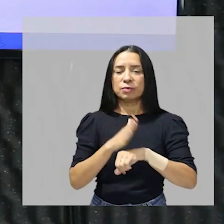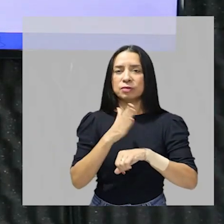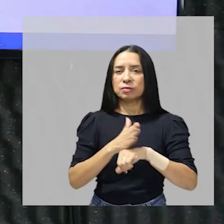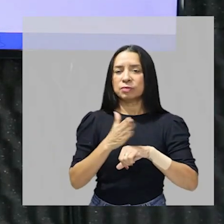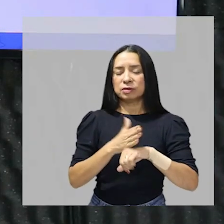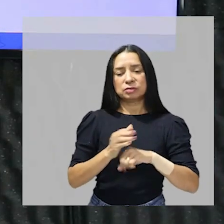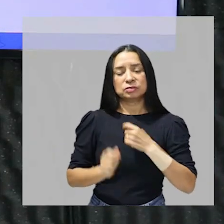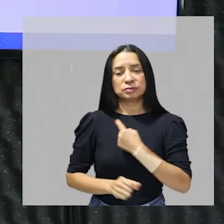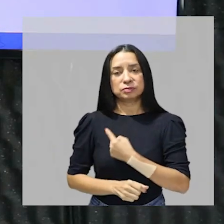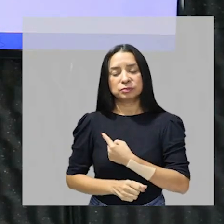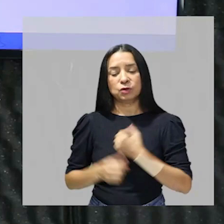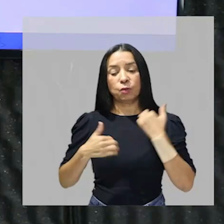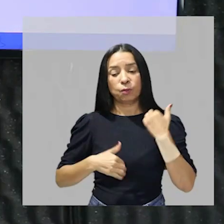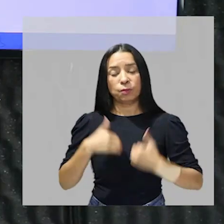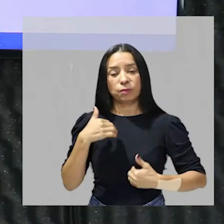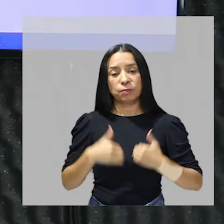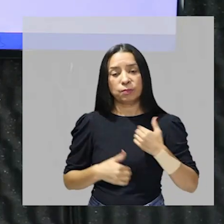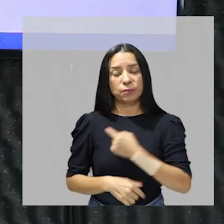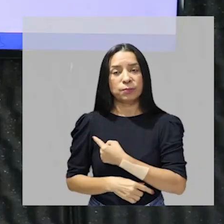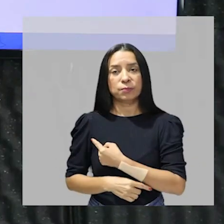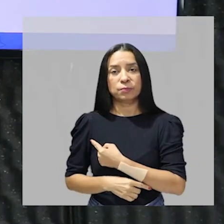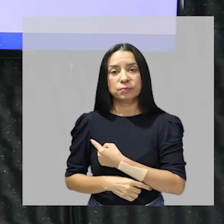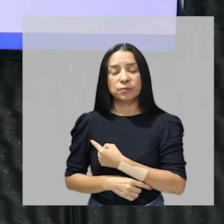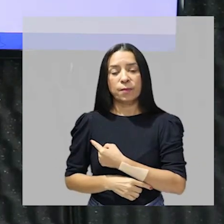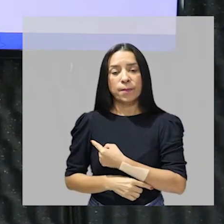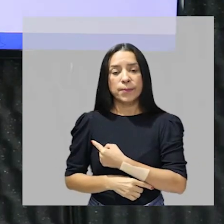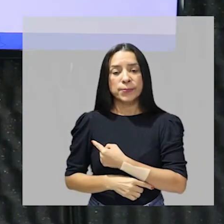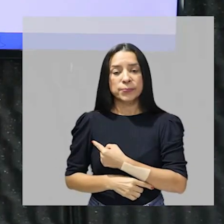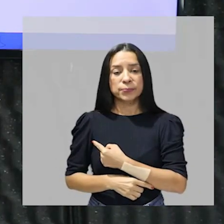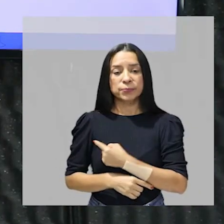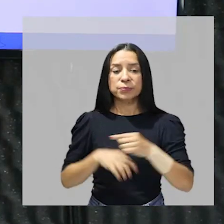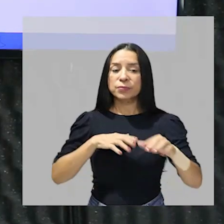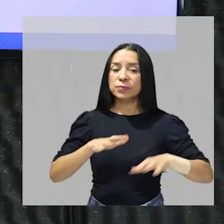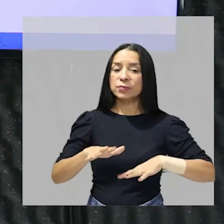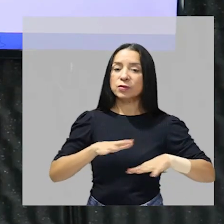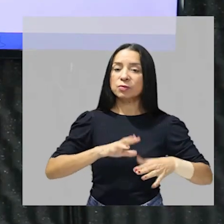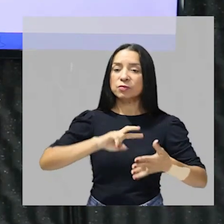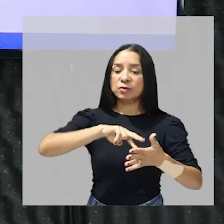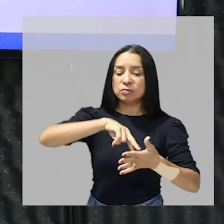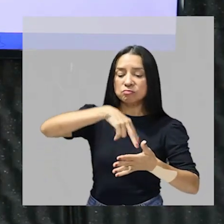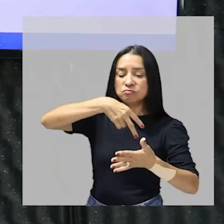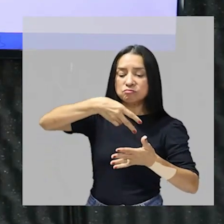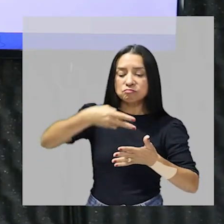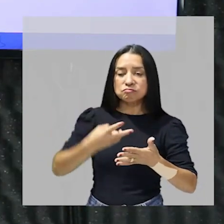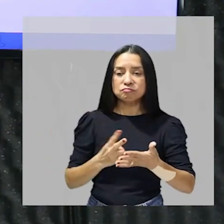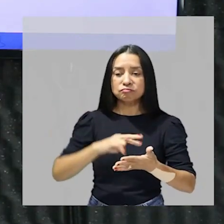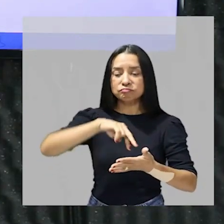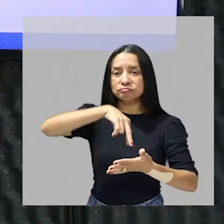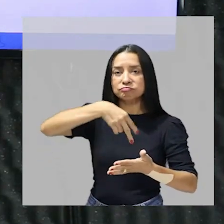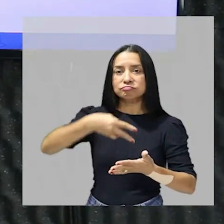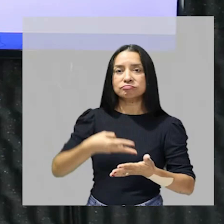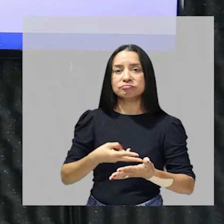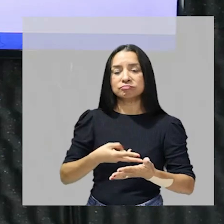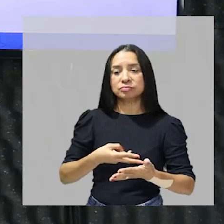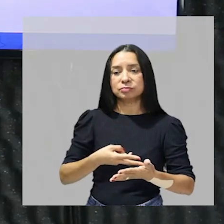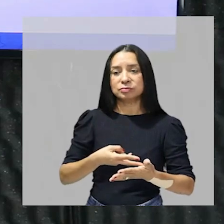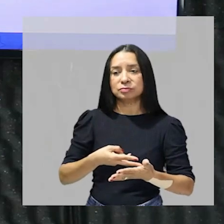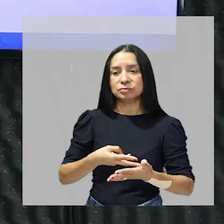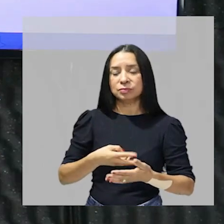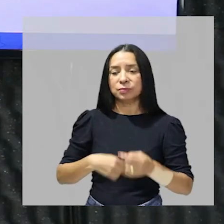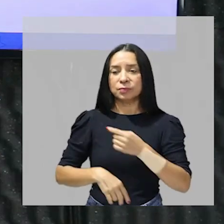modalidade, alguma prática corporal, tá? Aqui no caso, movimentos acrobáticos, tá ali as crianças se divertindo.